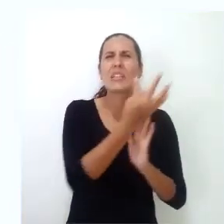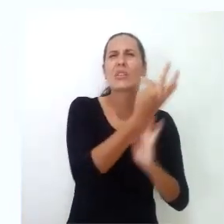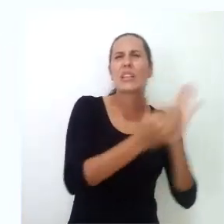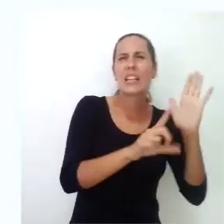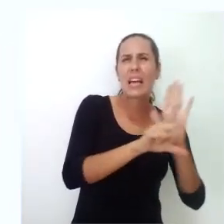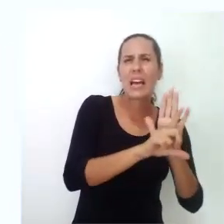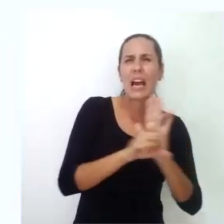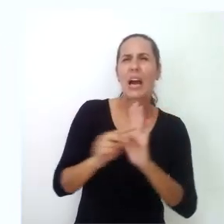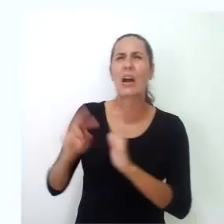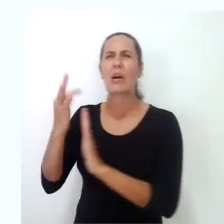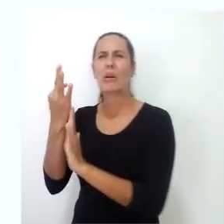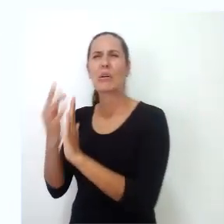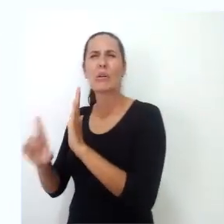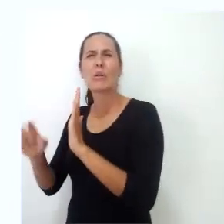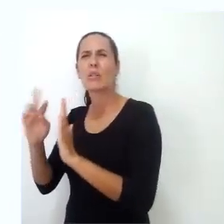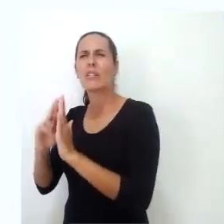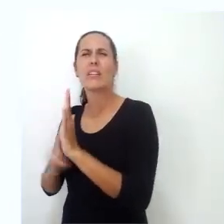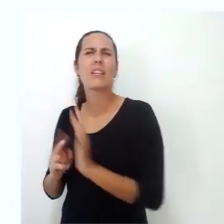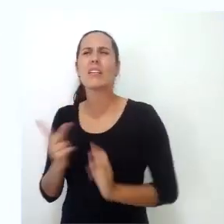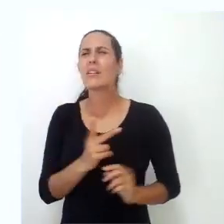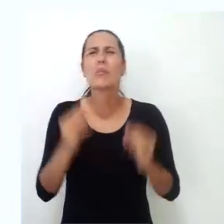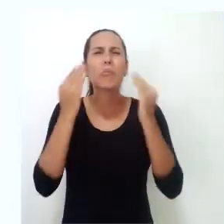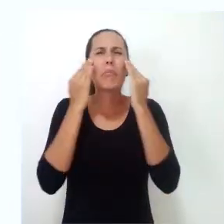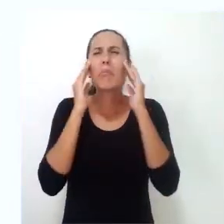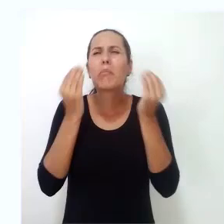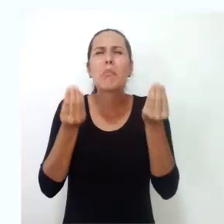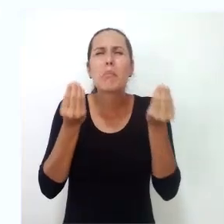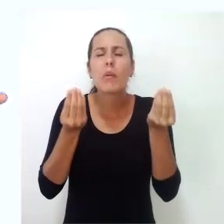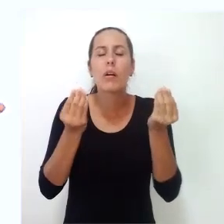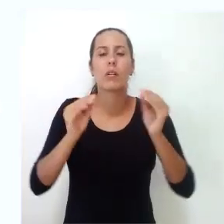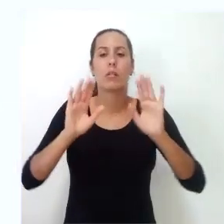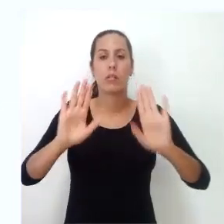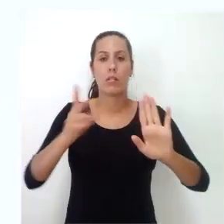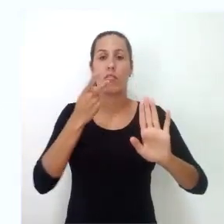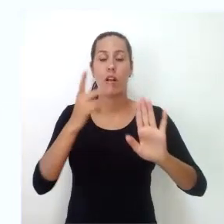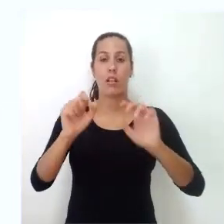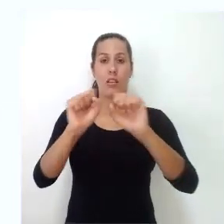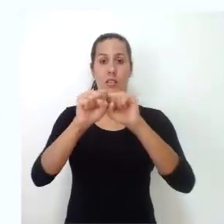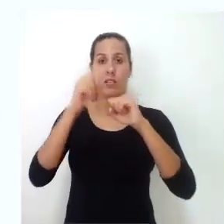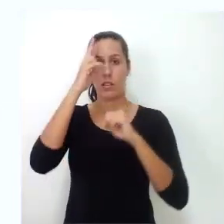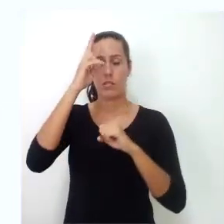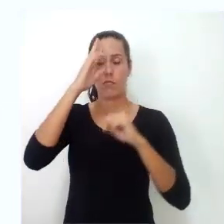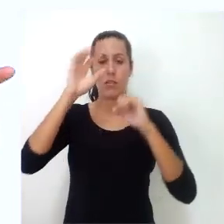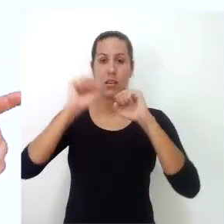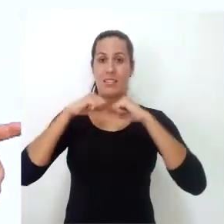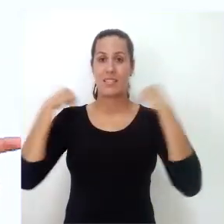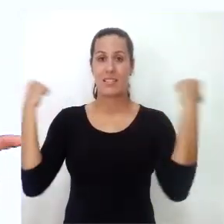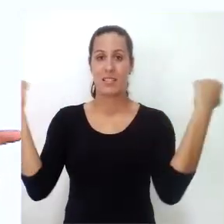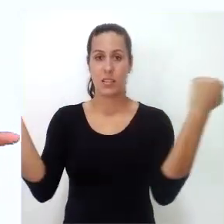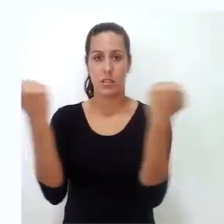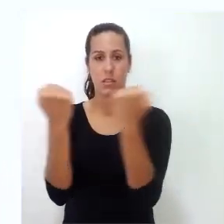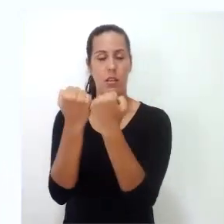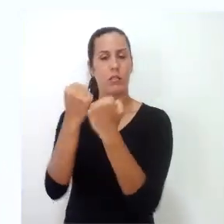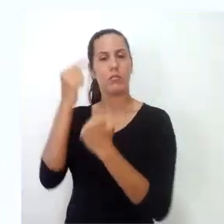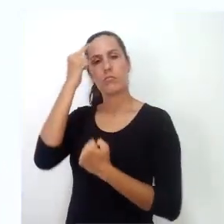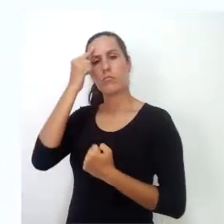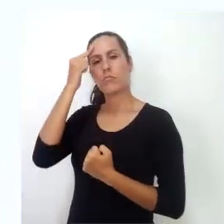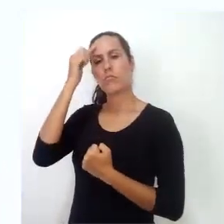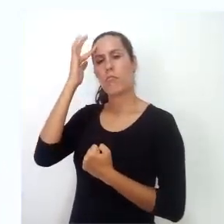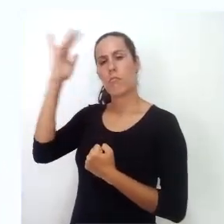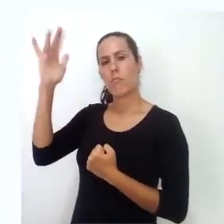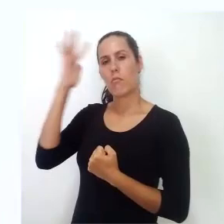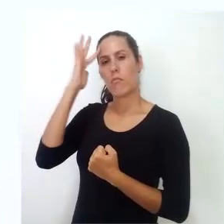texto legal, normativo. Vejam só, sociedade plural, pensamento plural, é